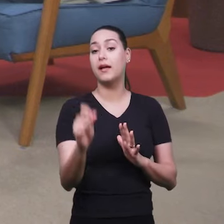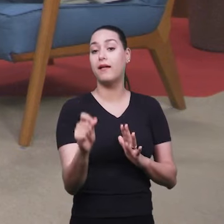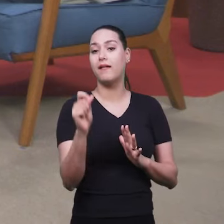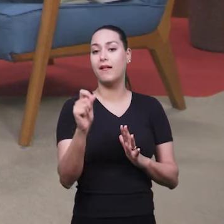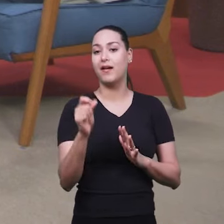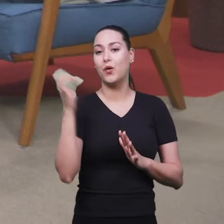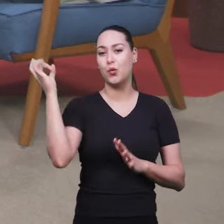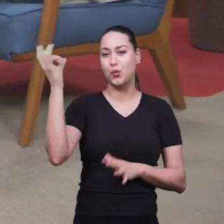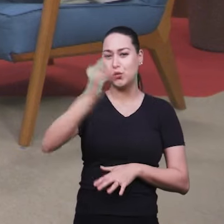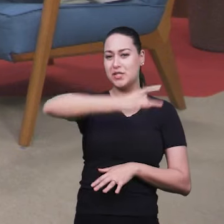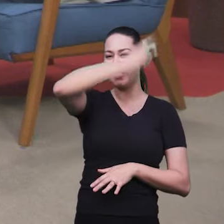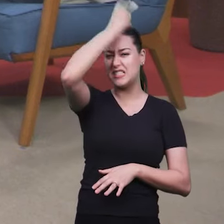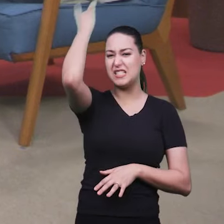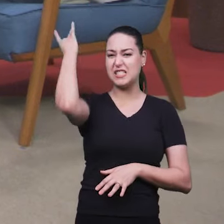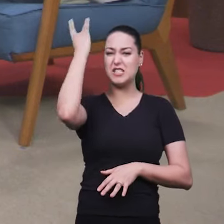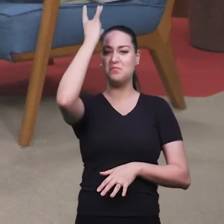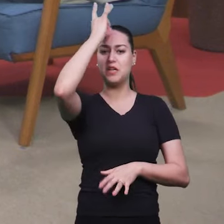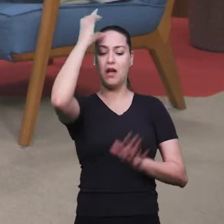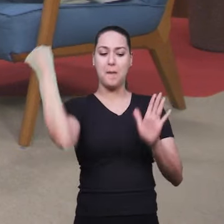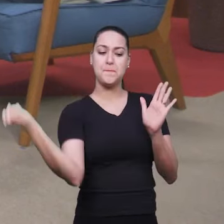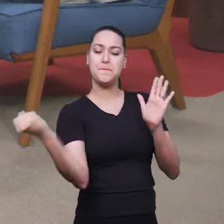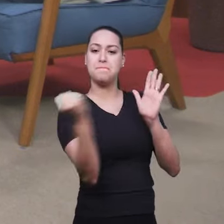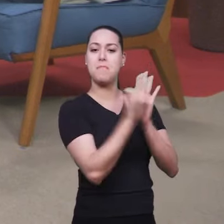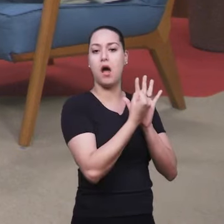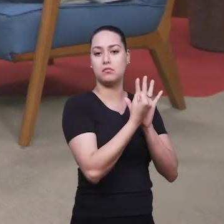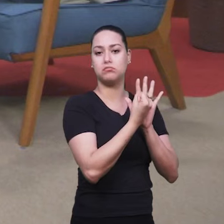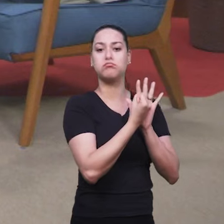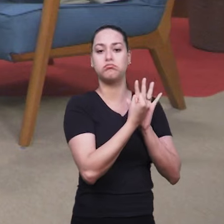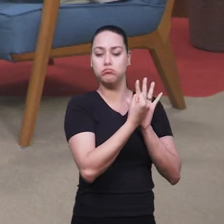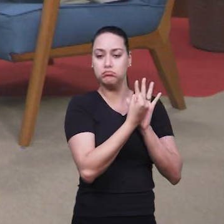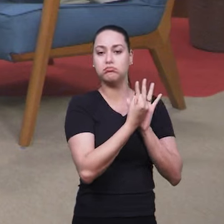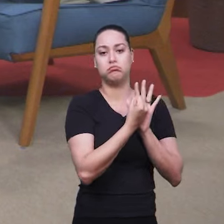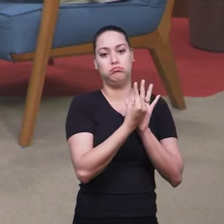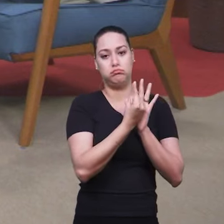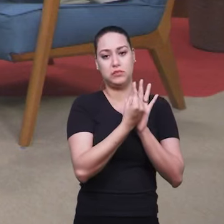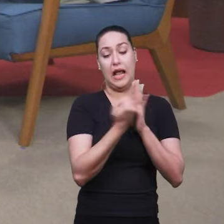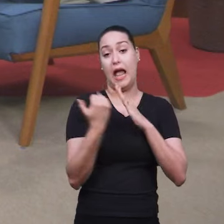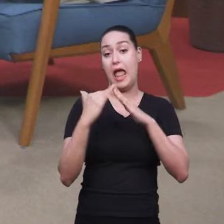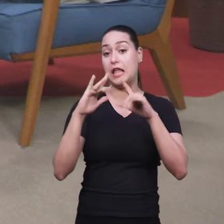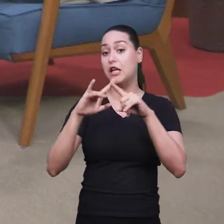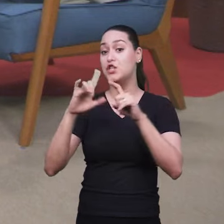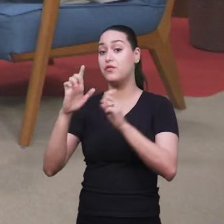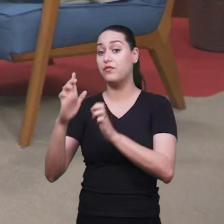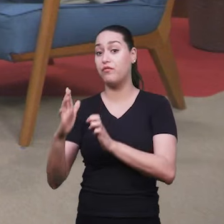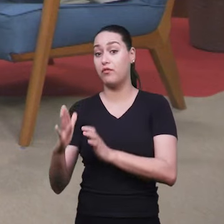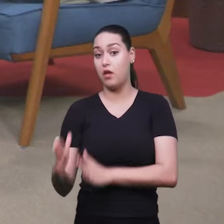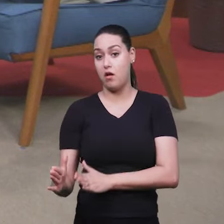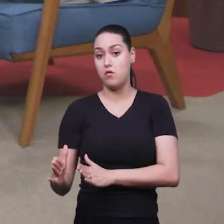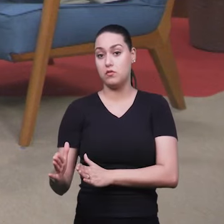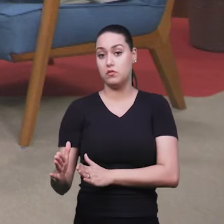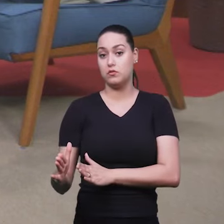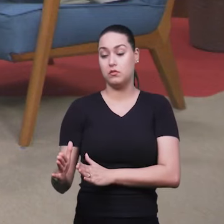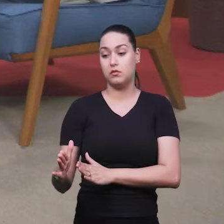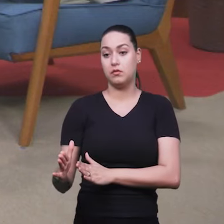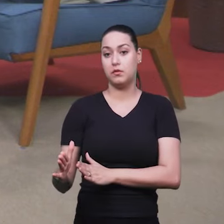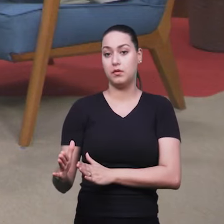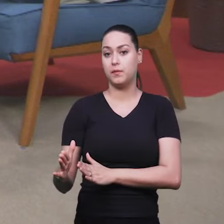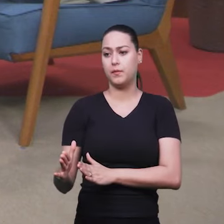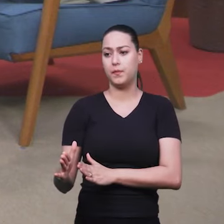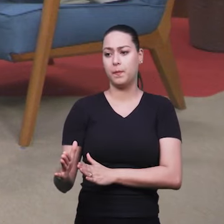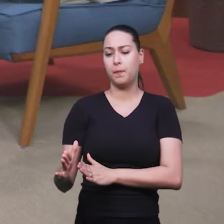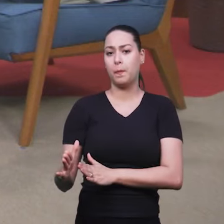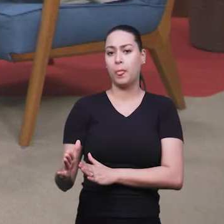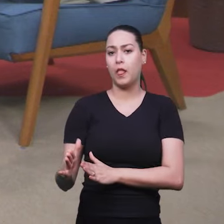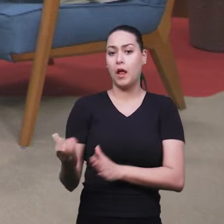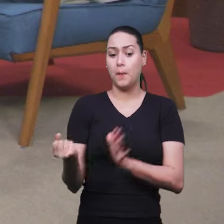do Espírito Santo, do selo do Espírito Santo. A igreja fiel, ela não